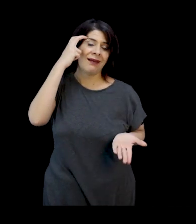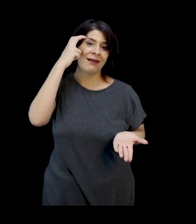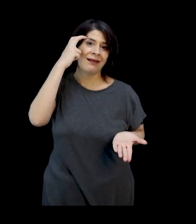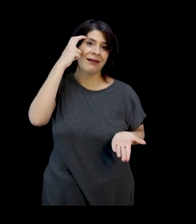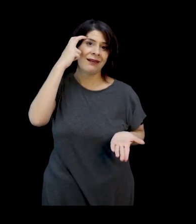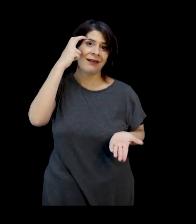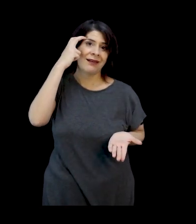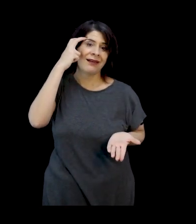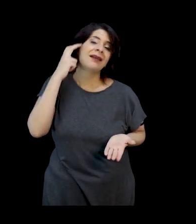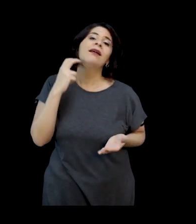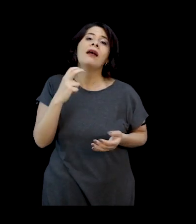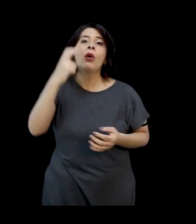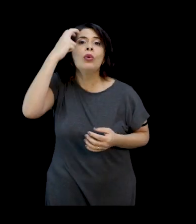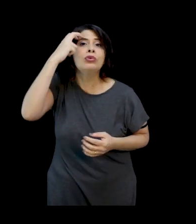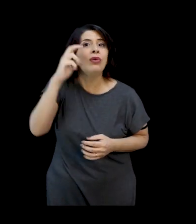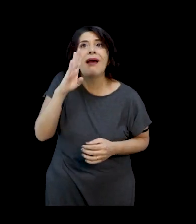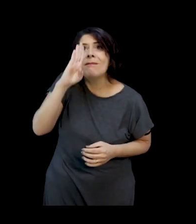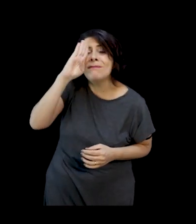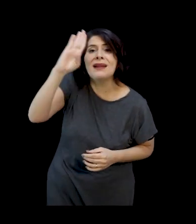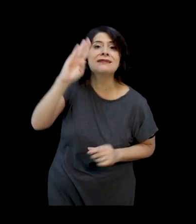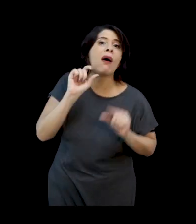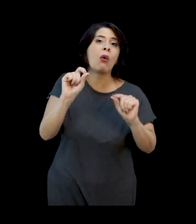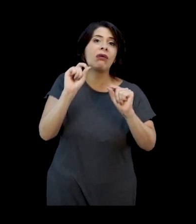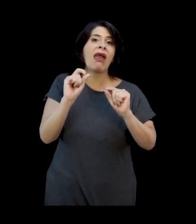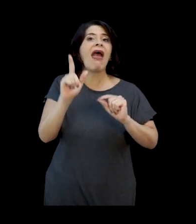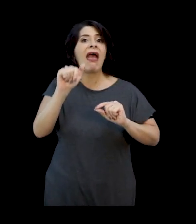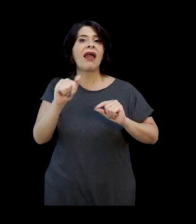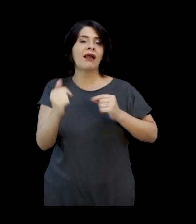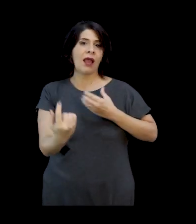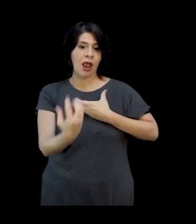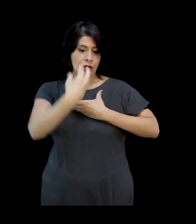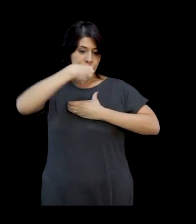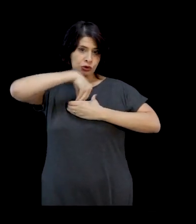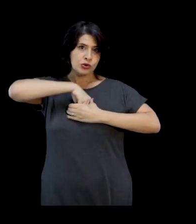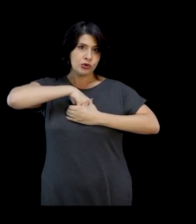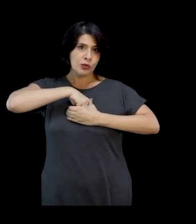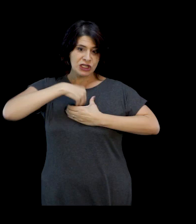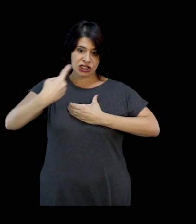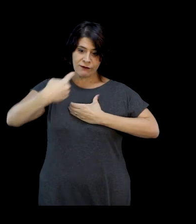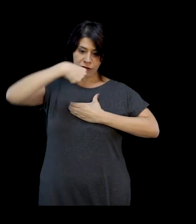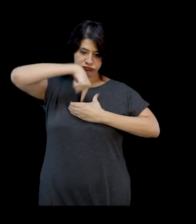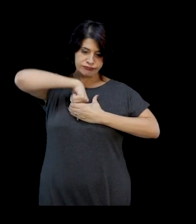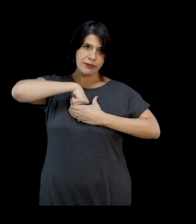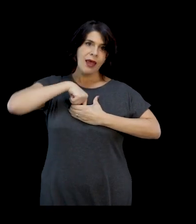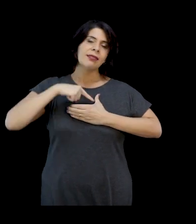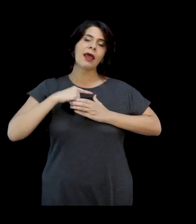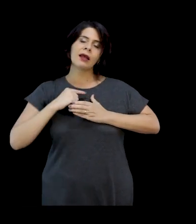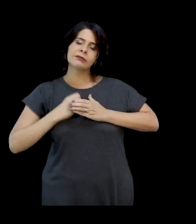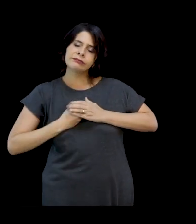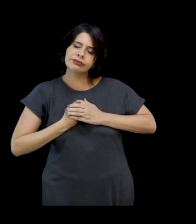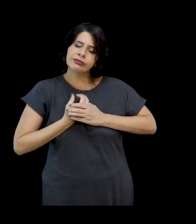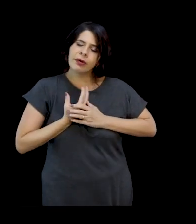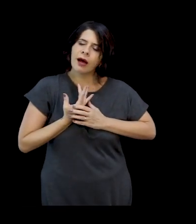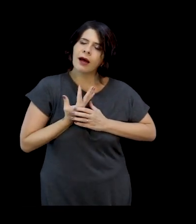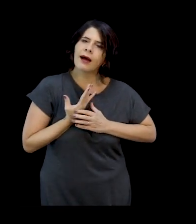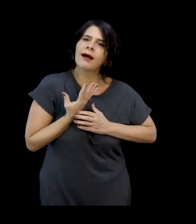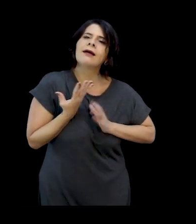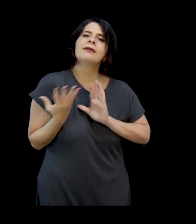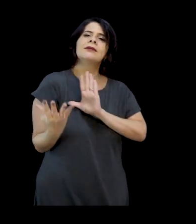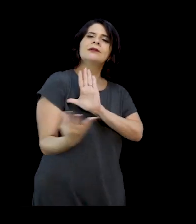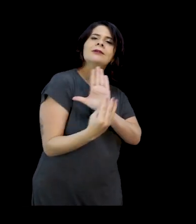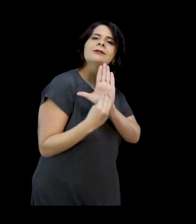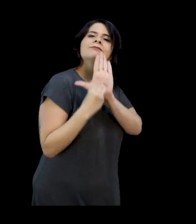de exteriorizar-se em realidades espirituais objetivadas, como diz o Zimmel, e